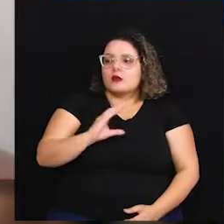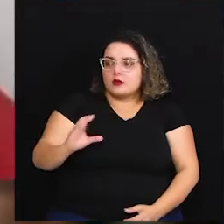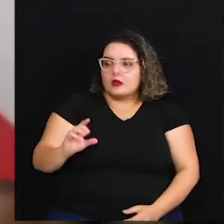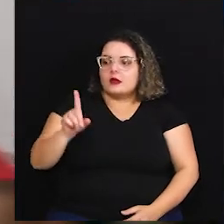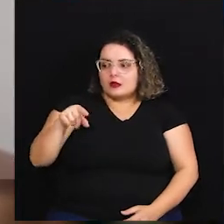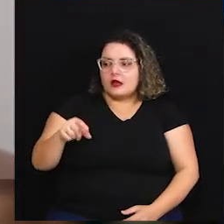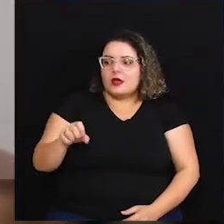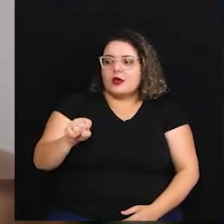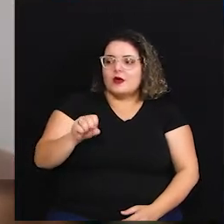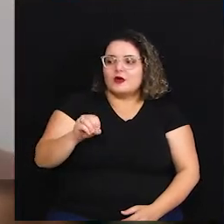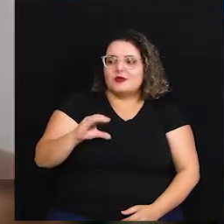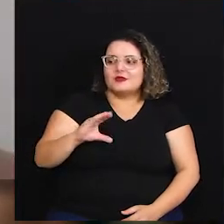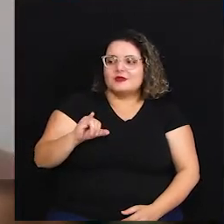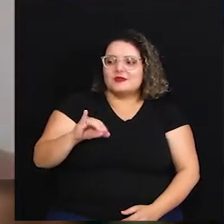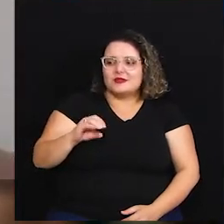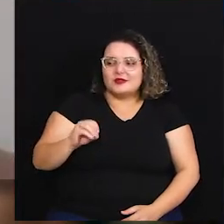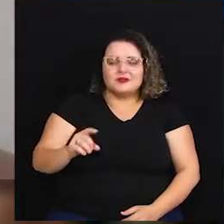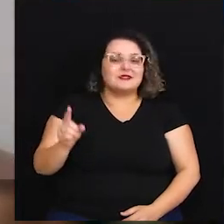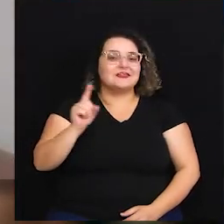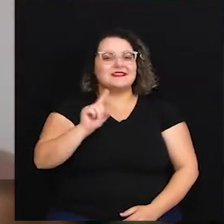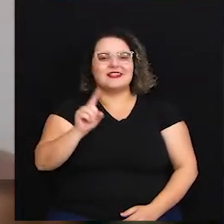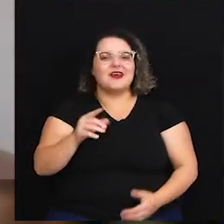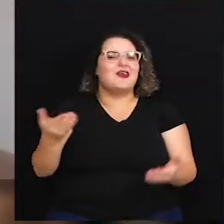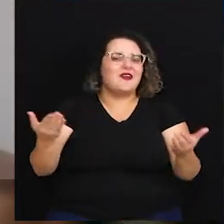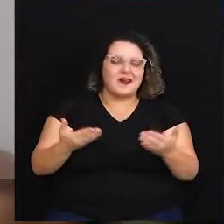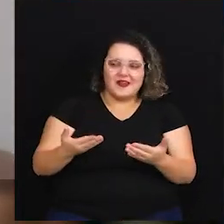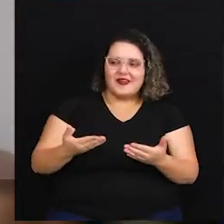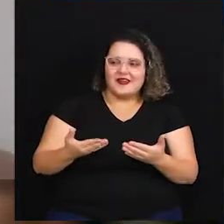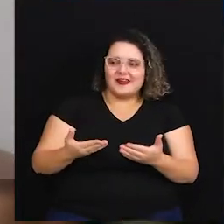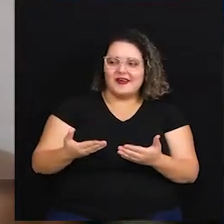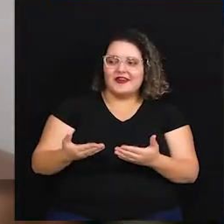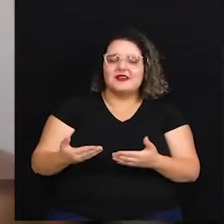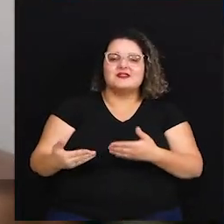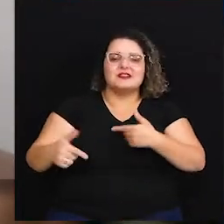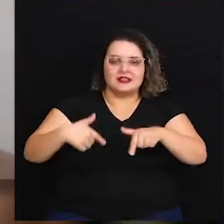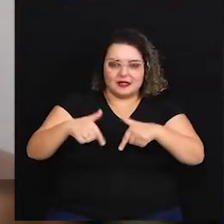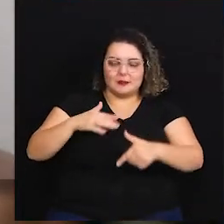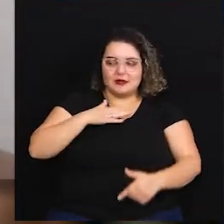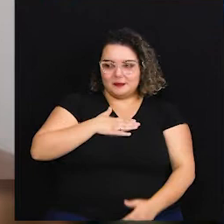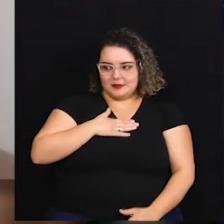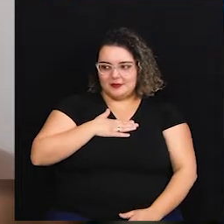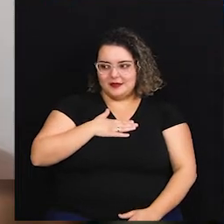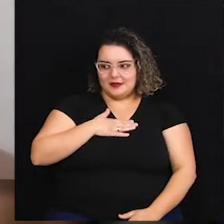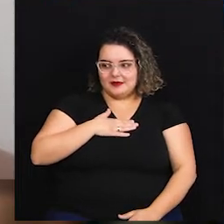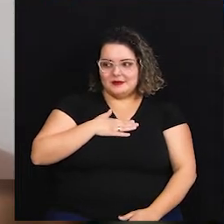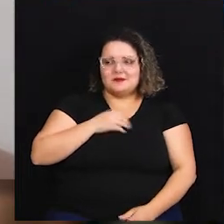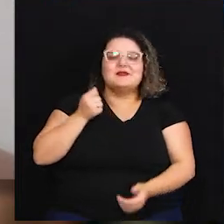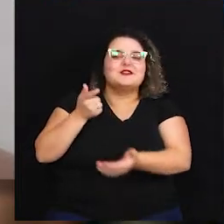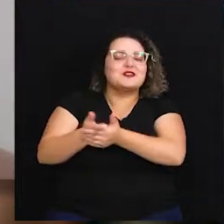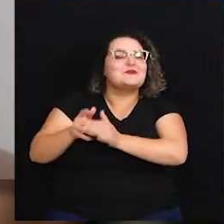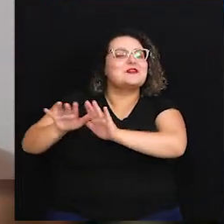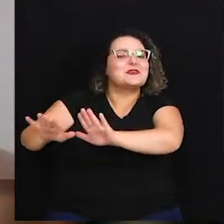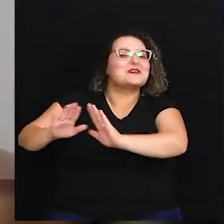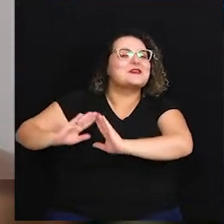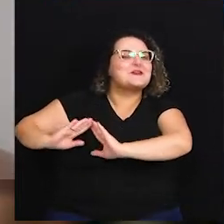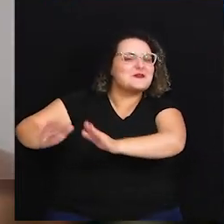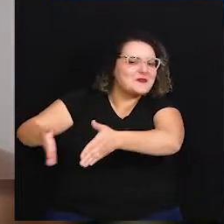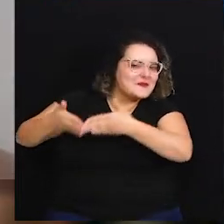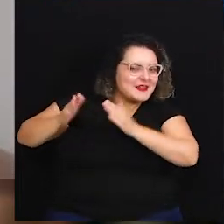sócio? Não, não, hoje ele presta serviço para mim, mas eu já paguei a parte dele.